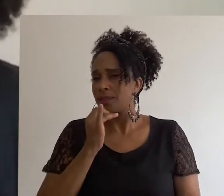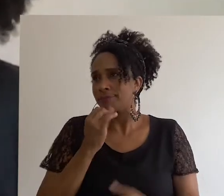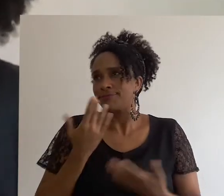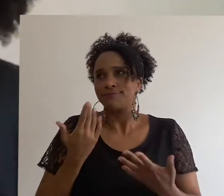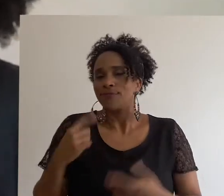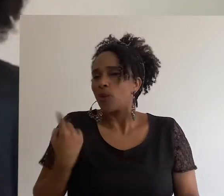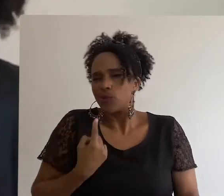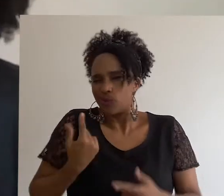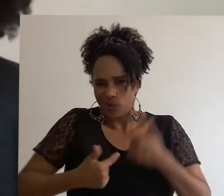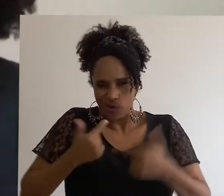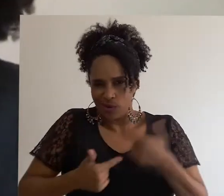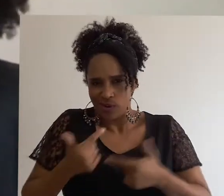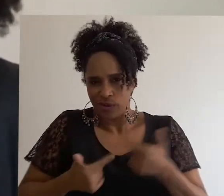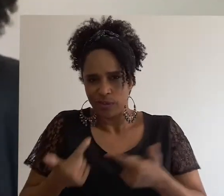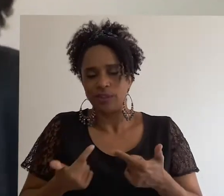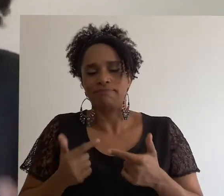dessa iniciativa, dessa